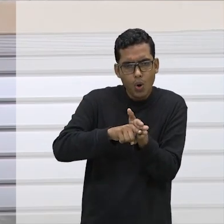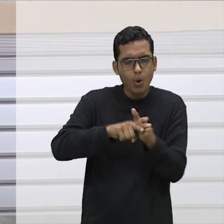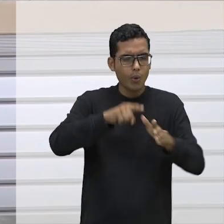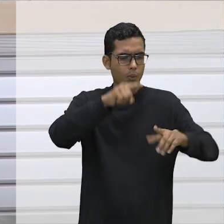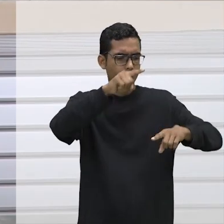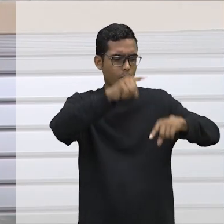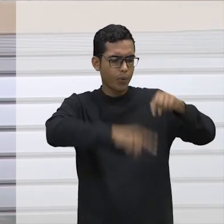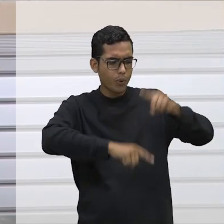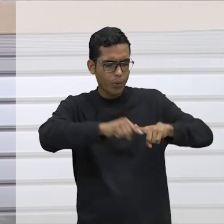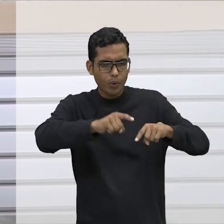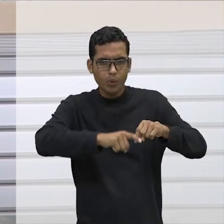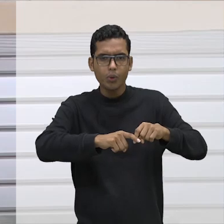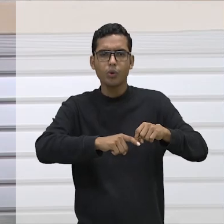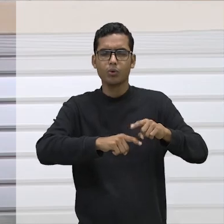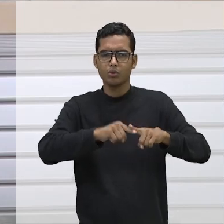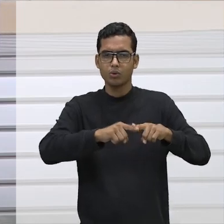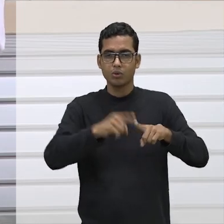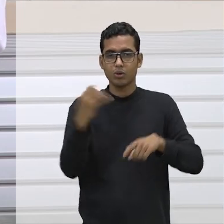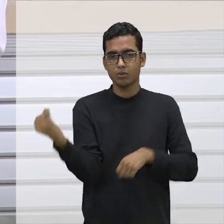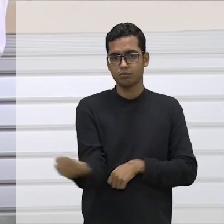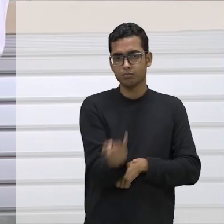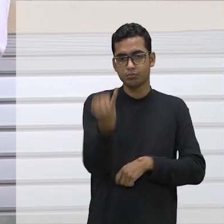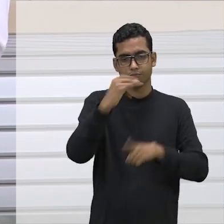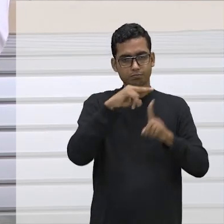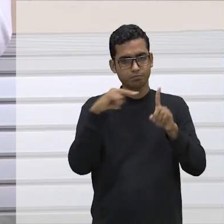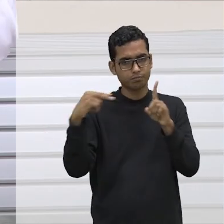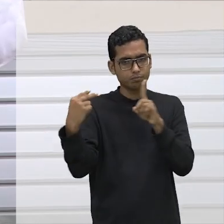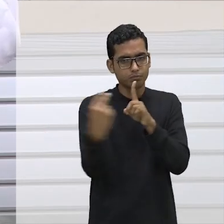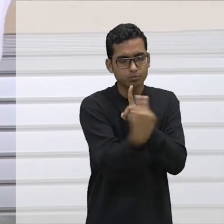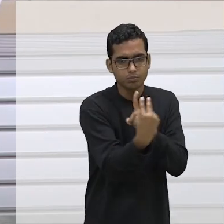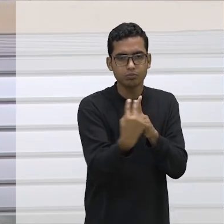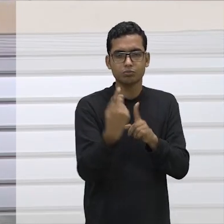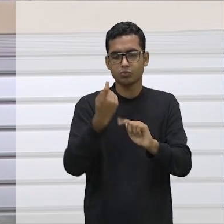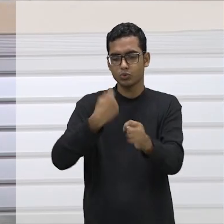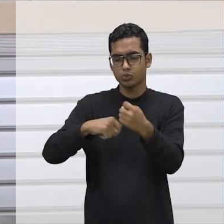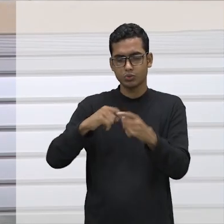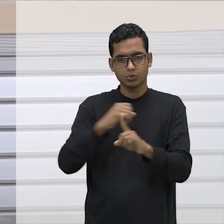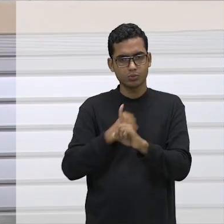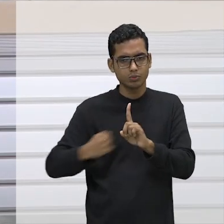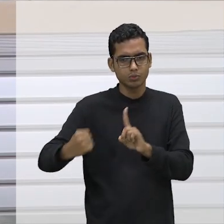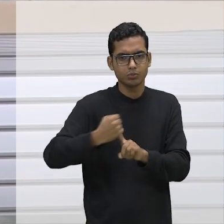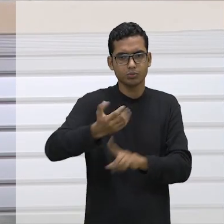materiais, porque é uma área muito importante do ponto de vista econômico e social.